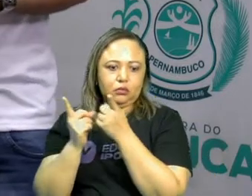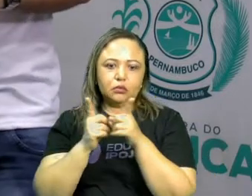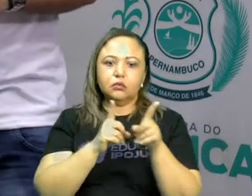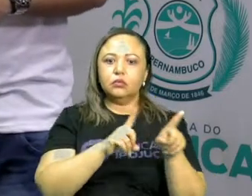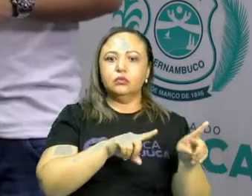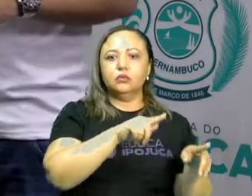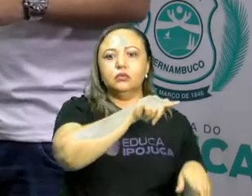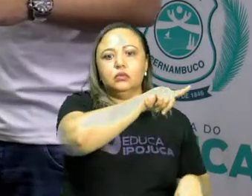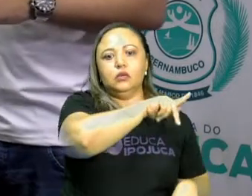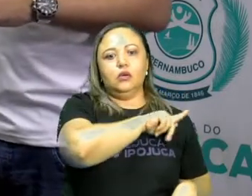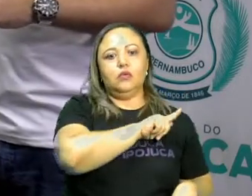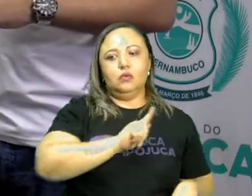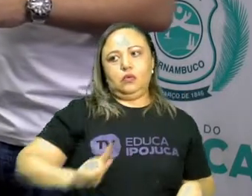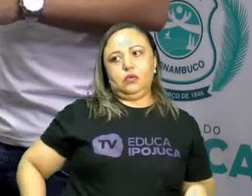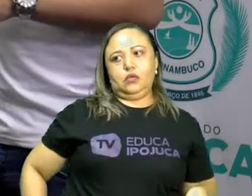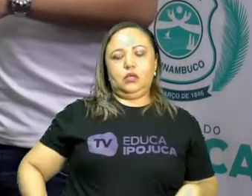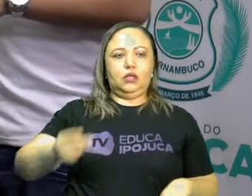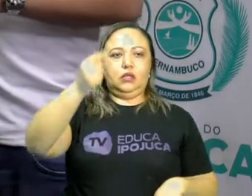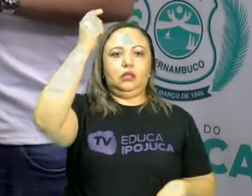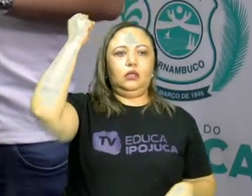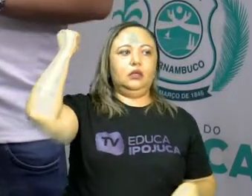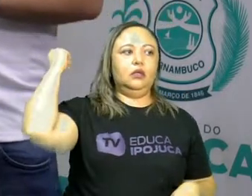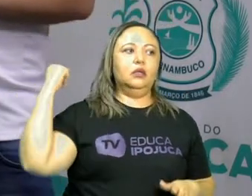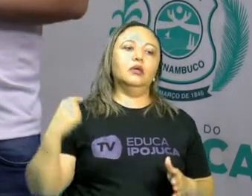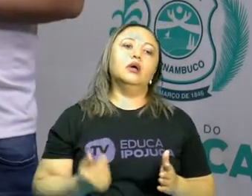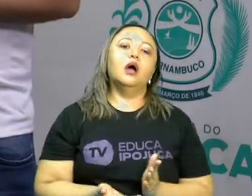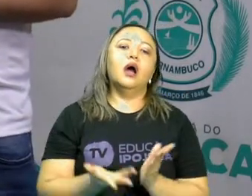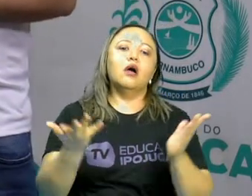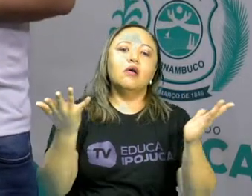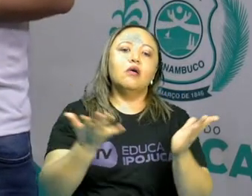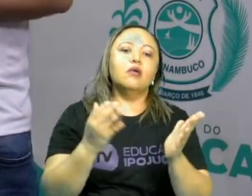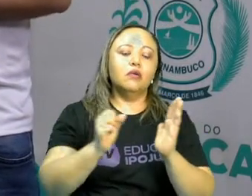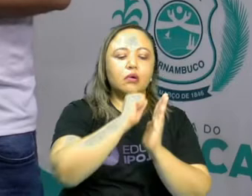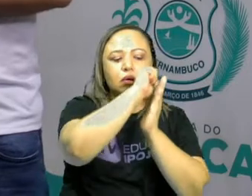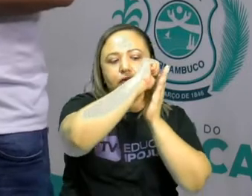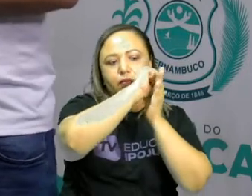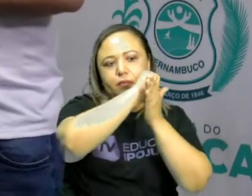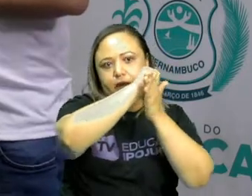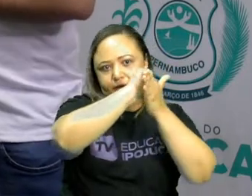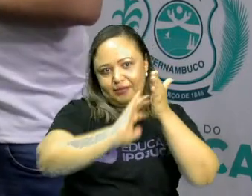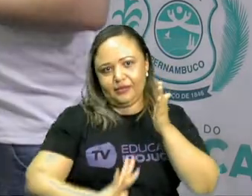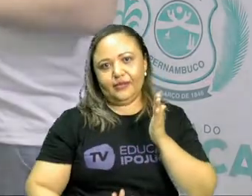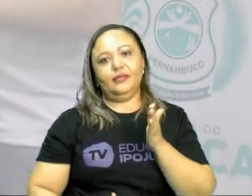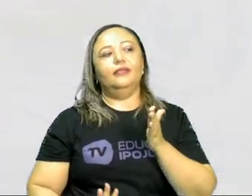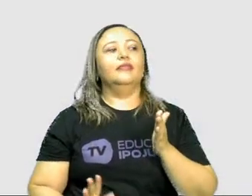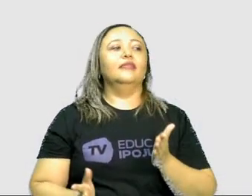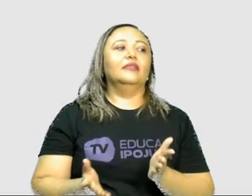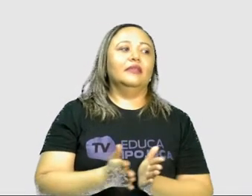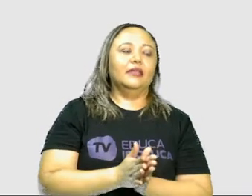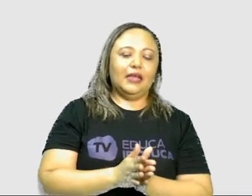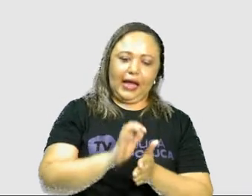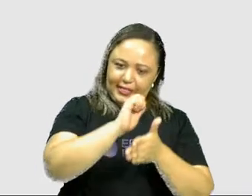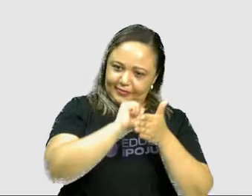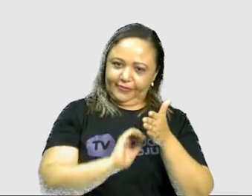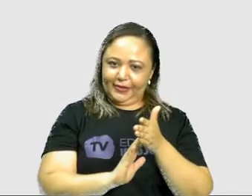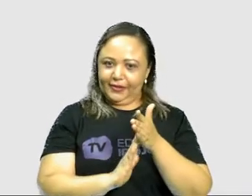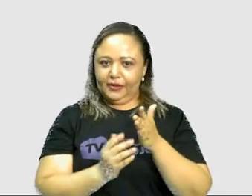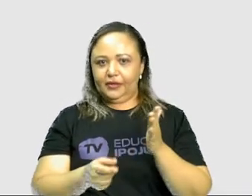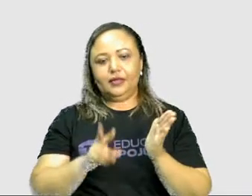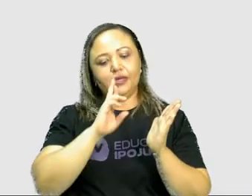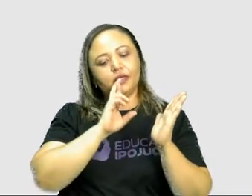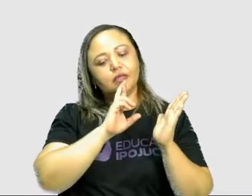queda uma outra atividade então lá a atividade